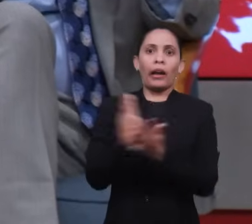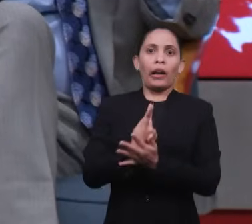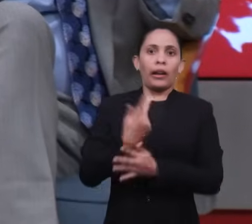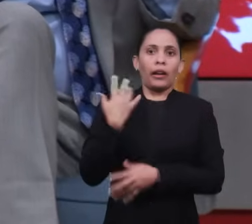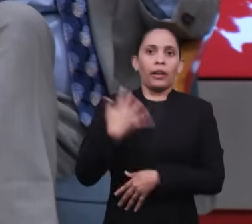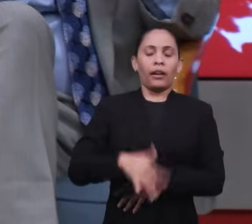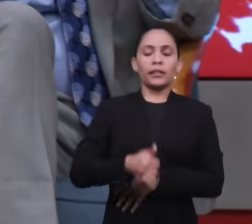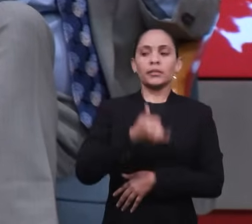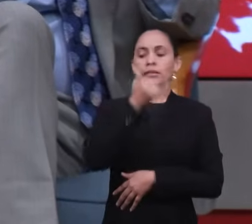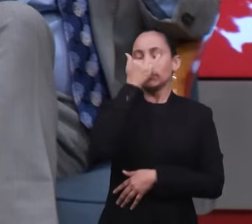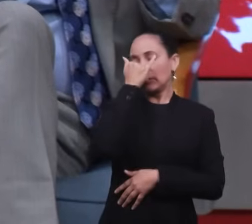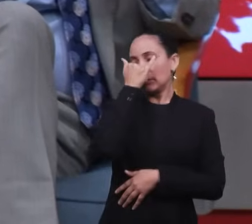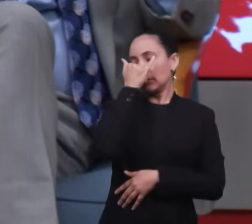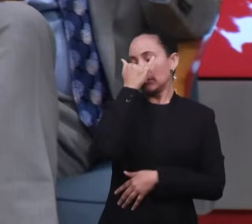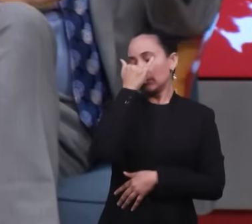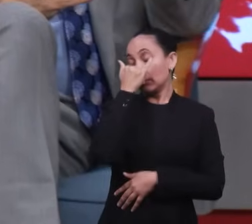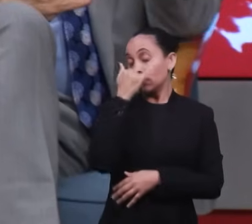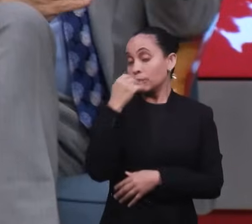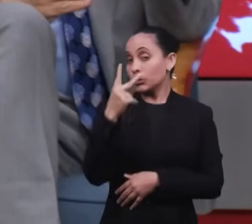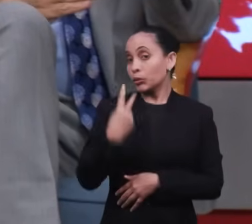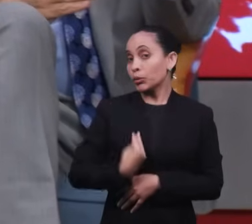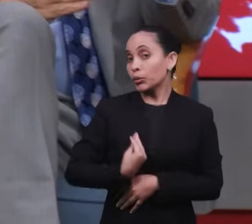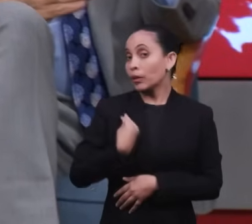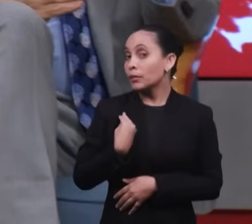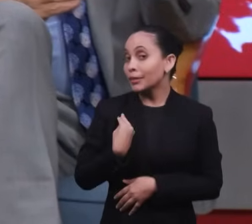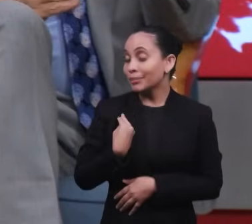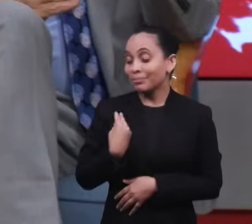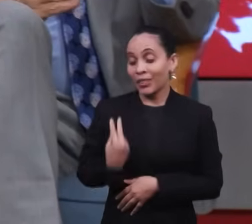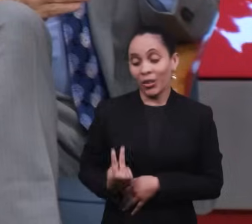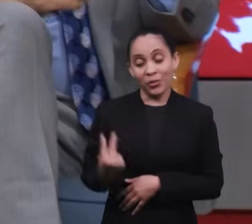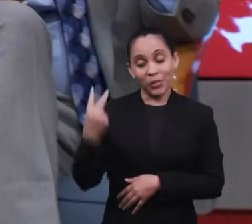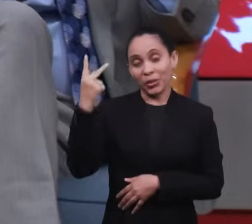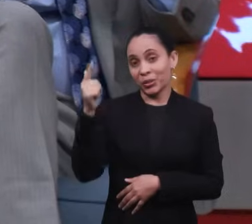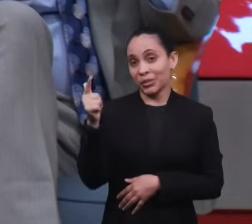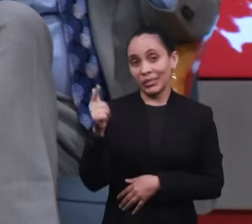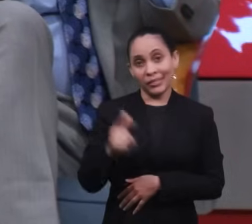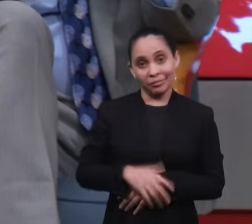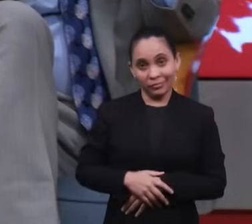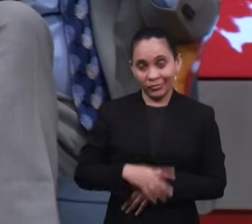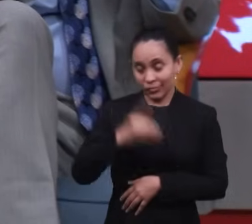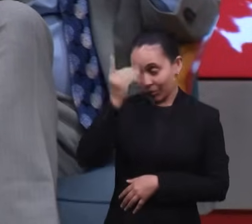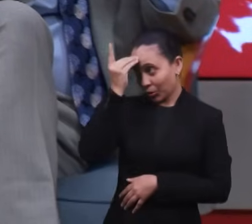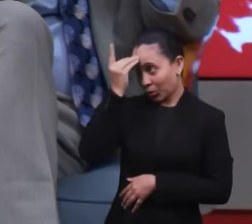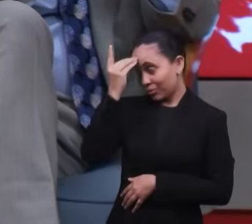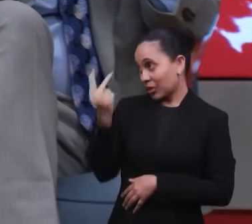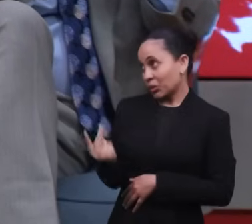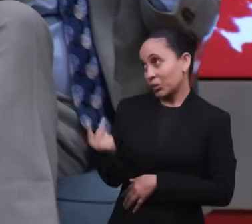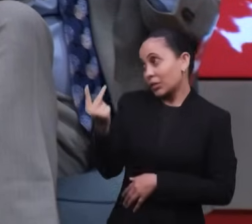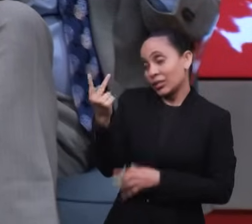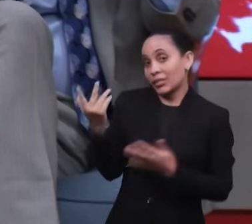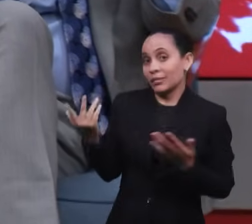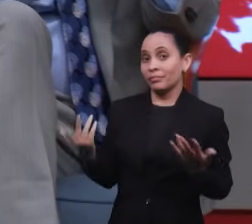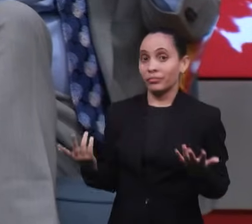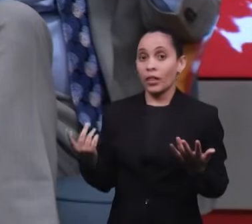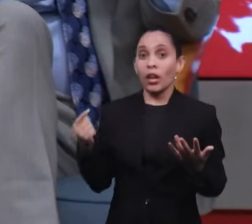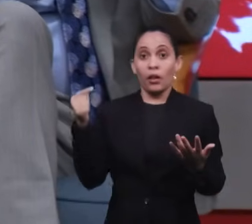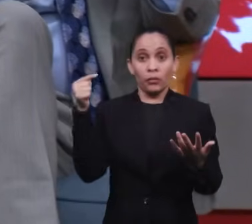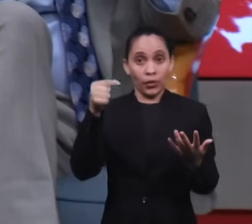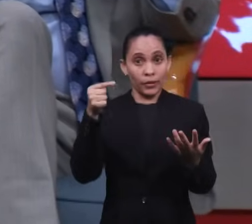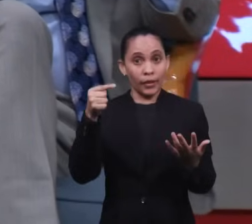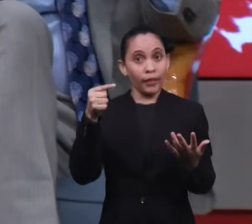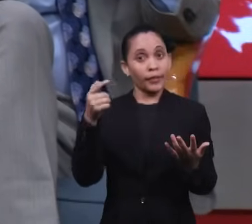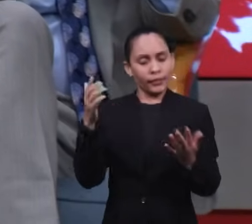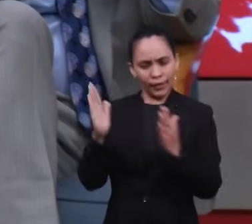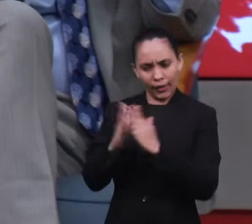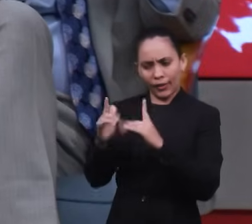aconteceu na sua vida. Então você não valorizou o dom espiritual aqui. Então